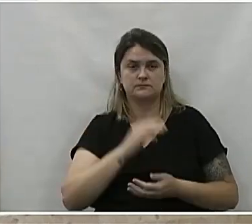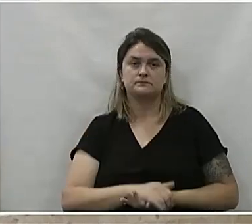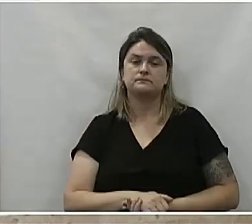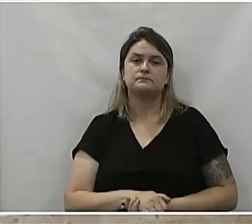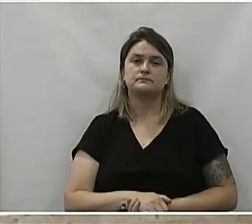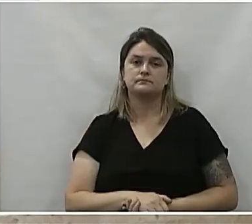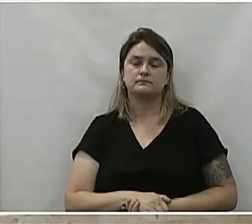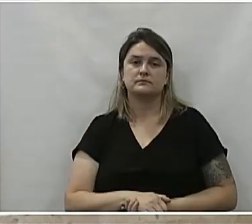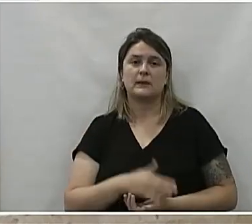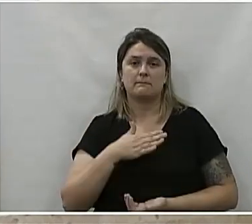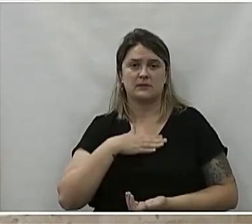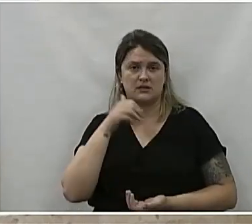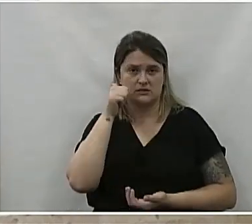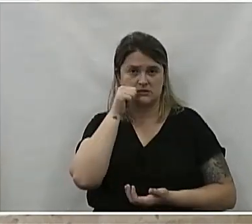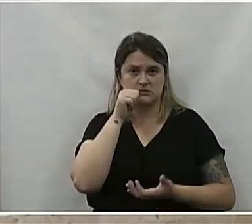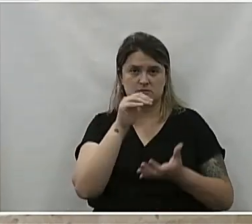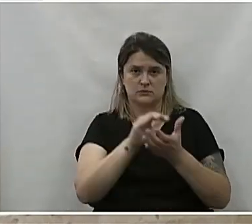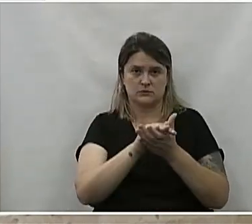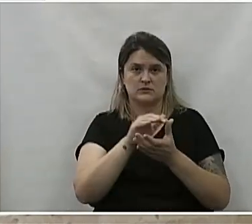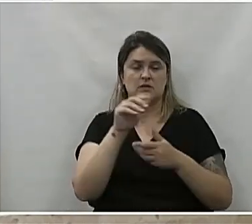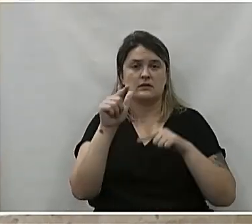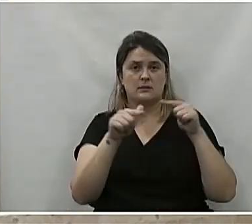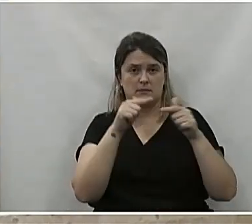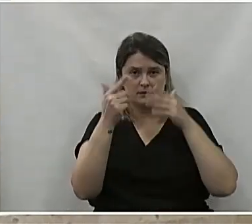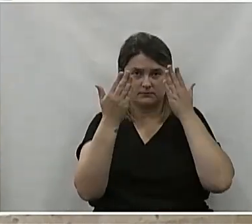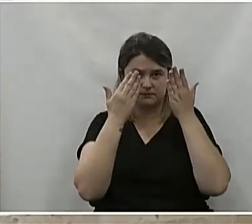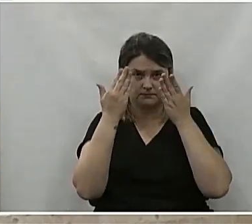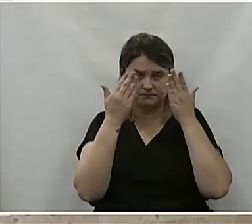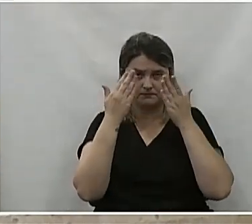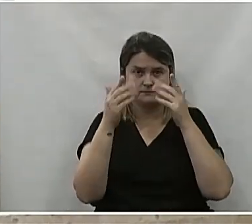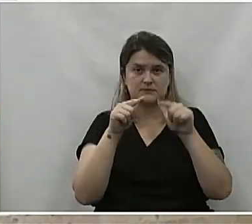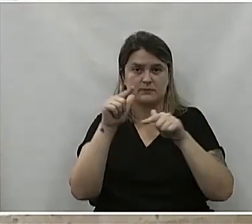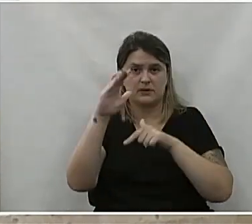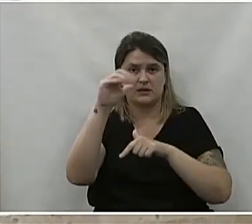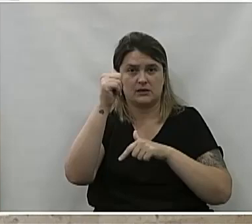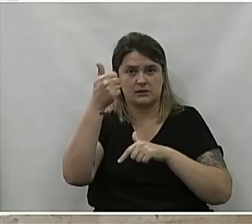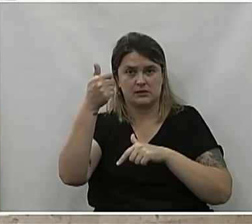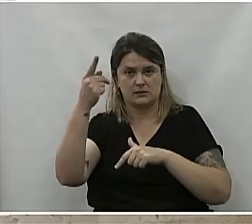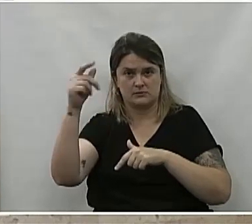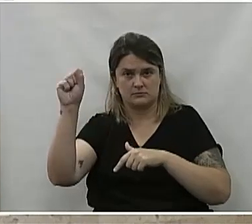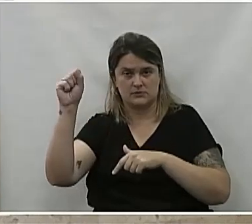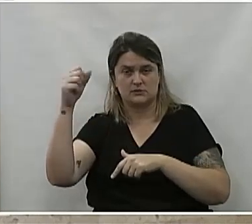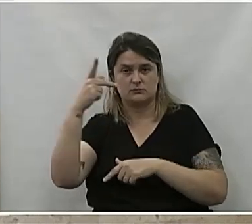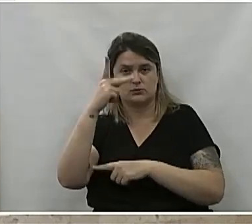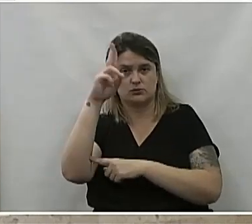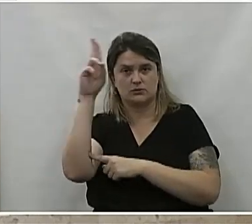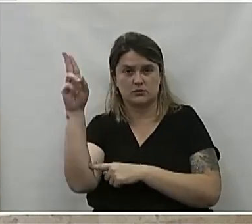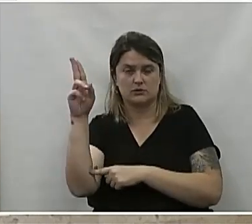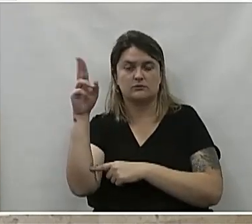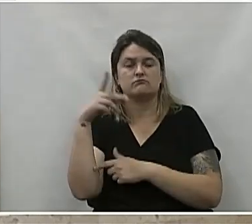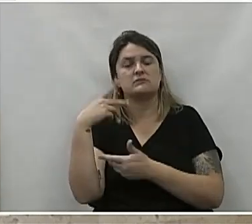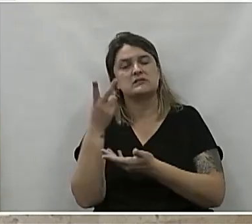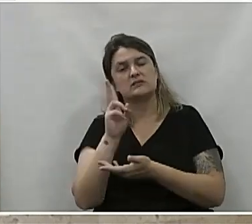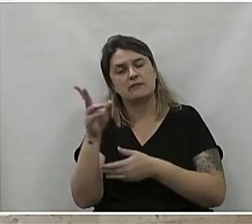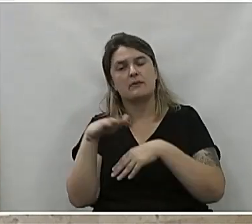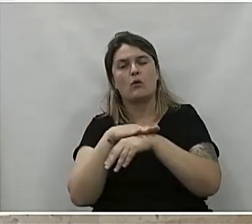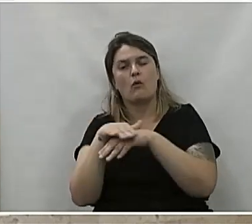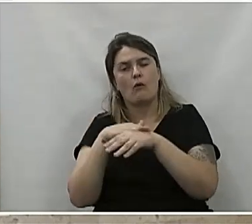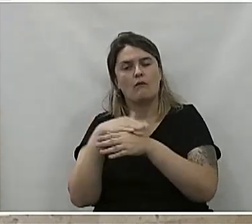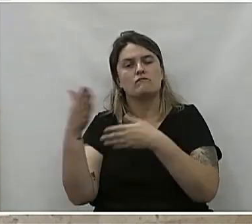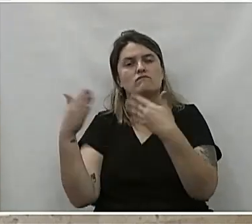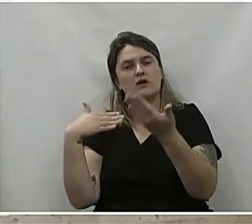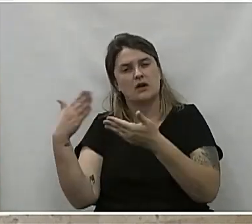Com a minha esposa É psicóloga Trabalha no CAPES De Porto União E a gente Acaba em casa Também